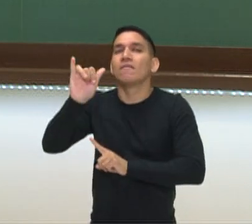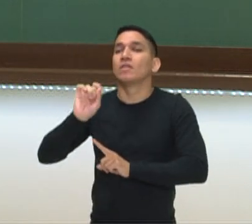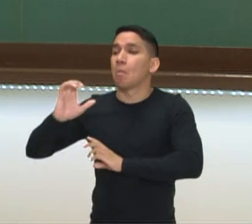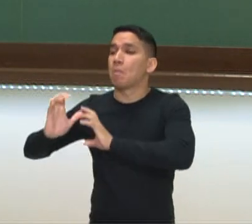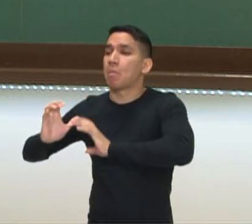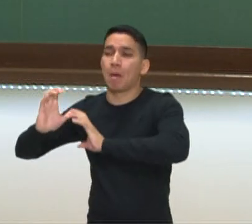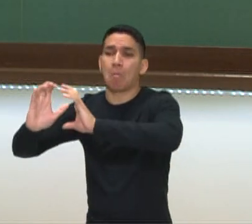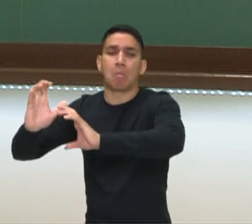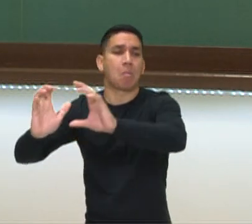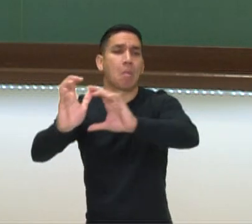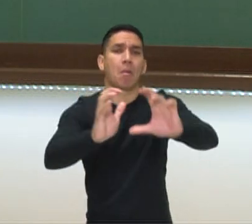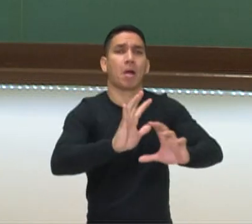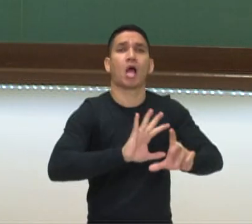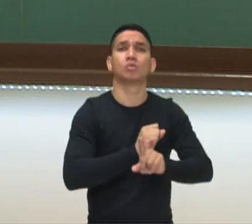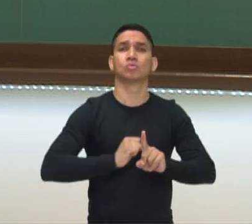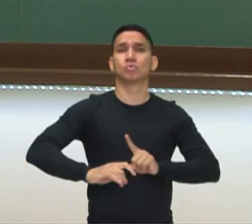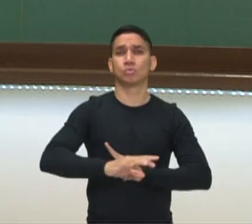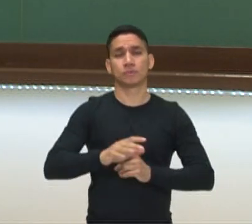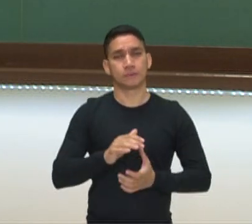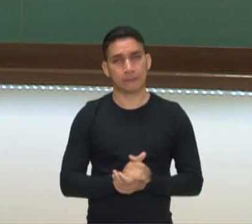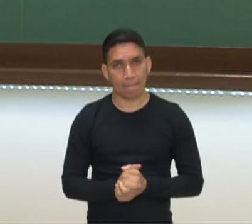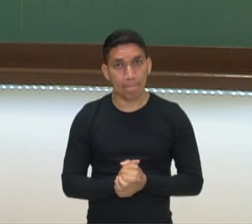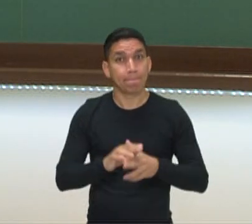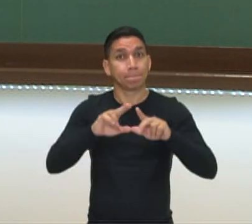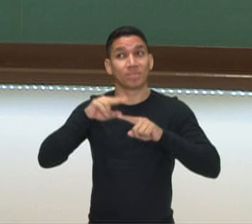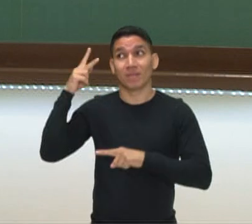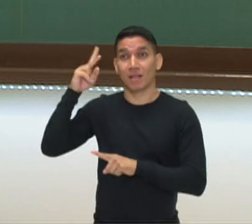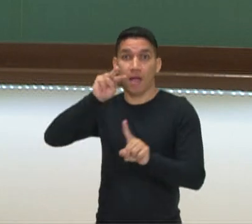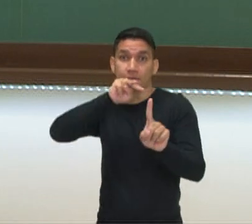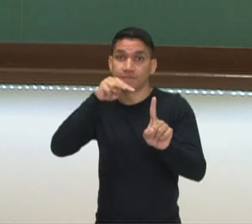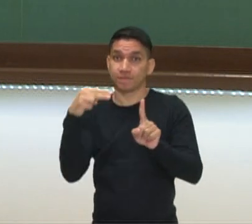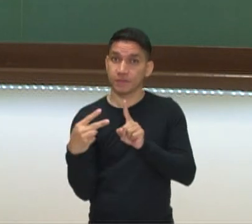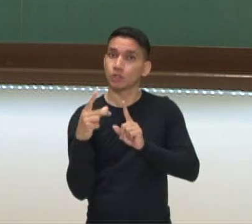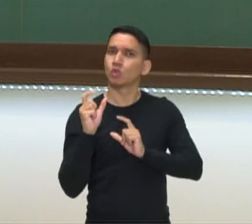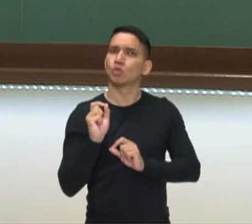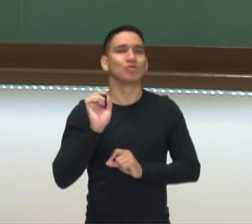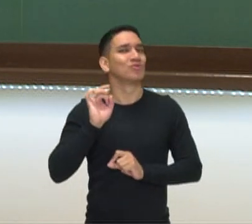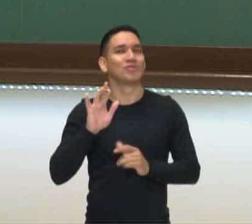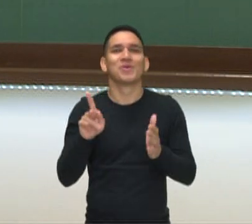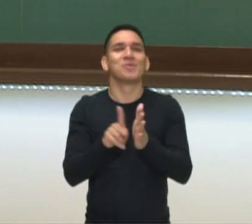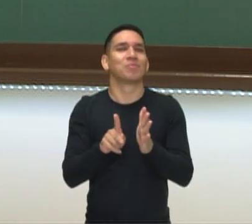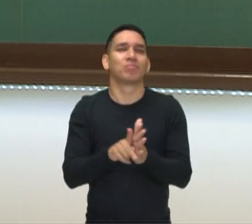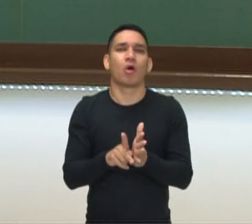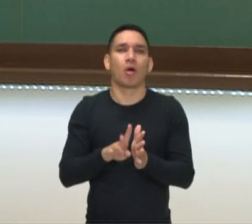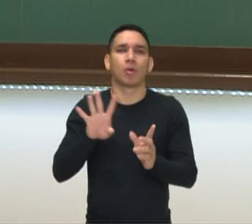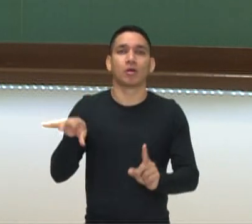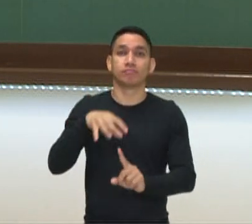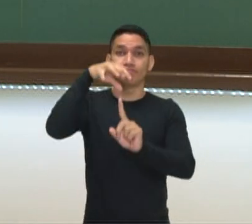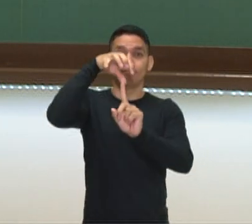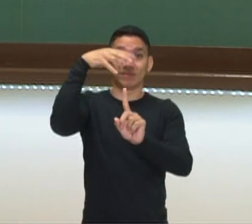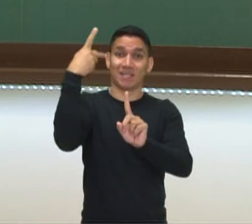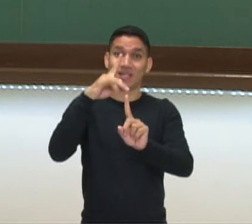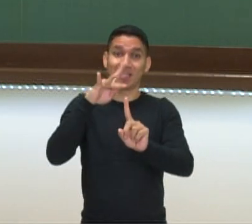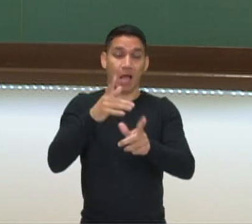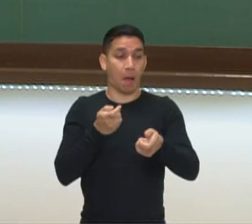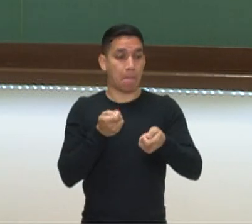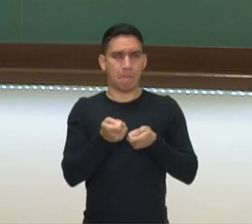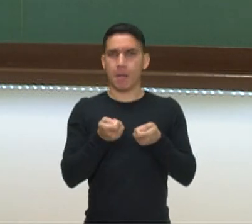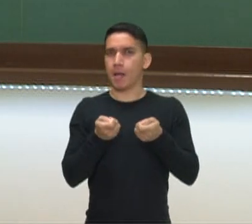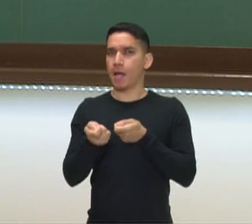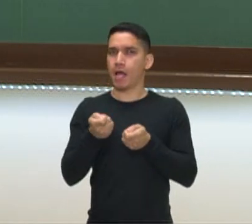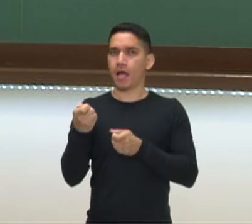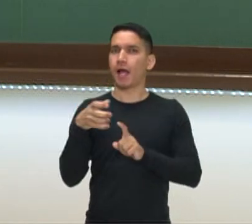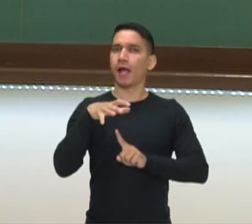conflitos existentes na sociedade. Então, na visão dele, só o poder concentrado na mão de um monarca, de um rei, é